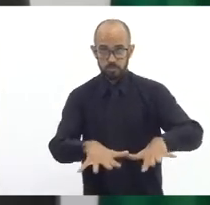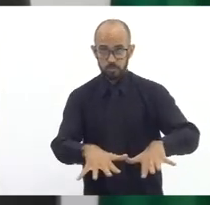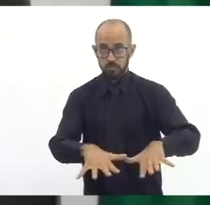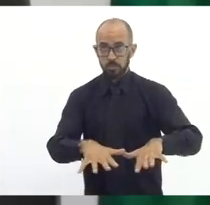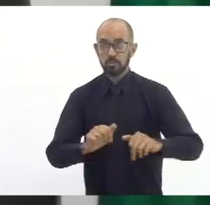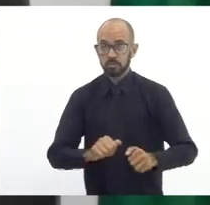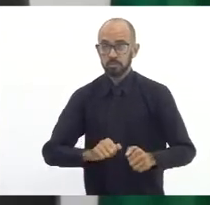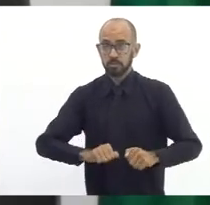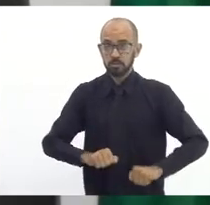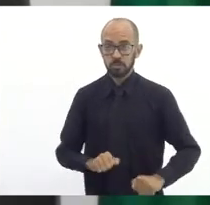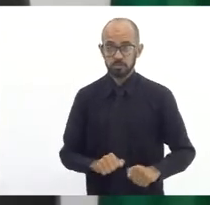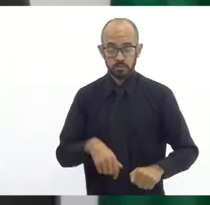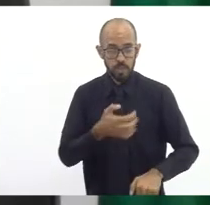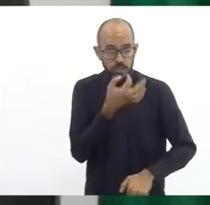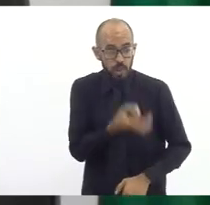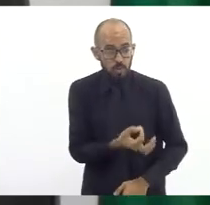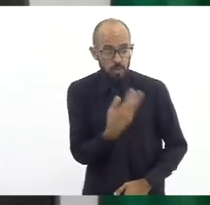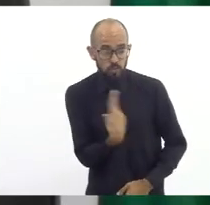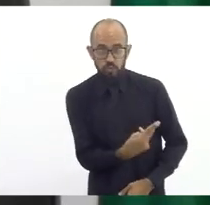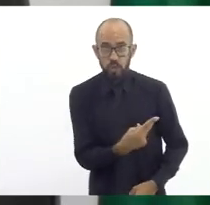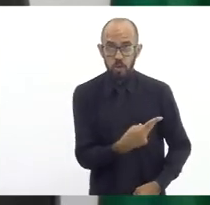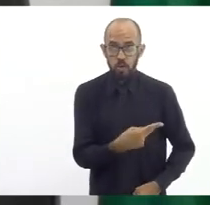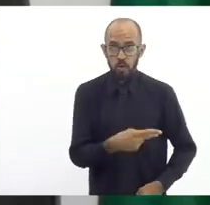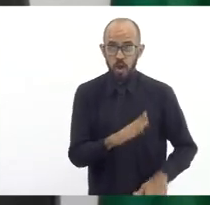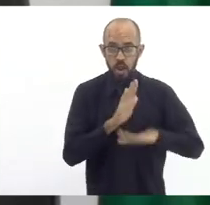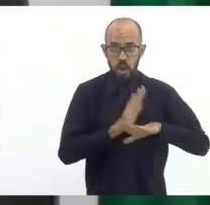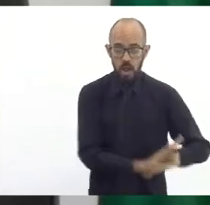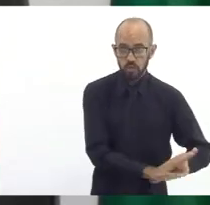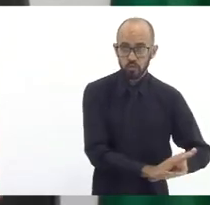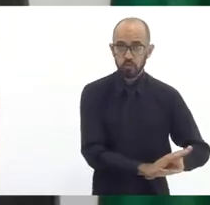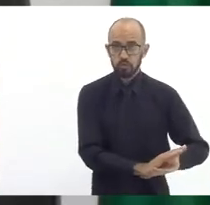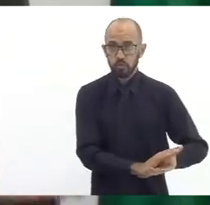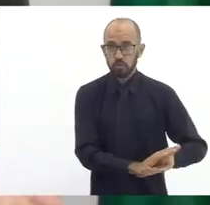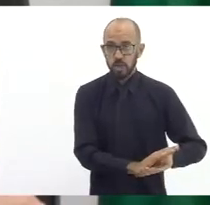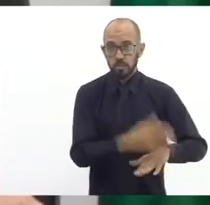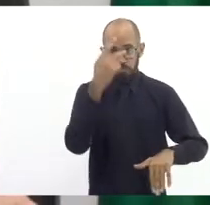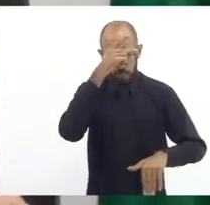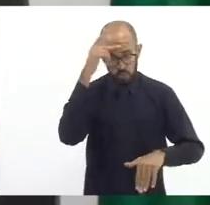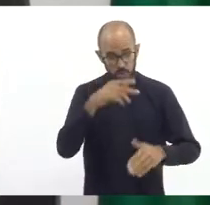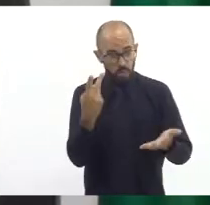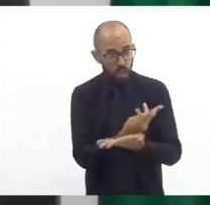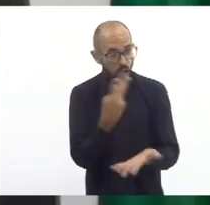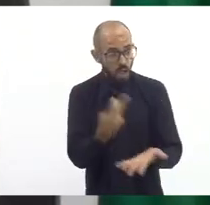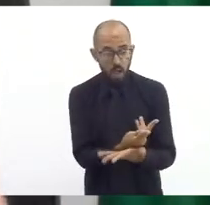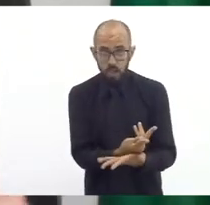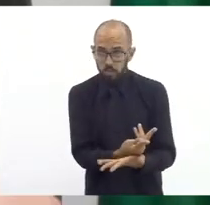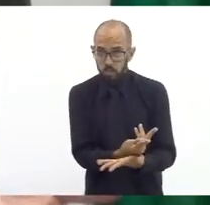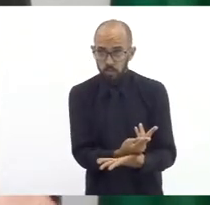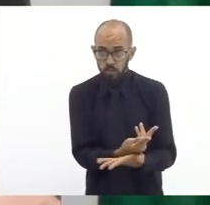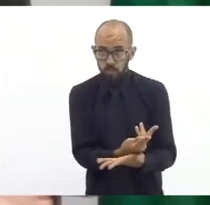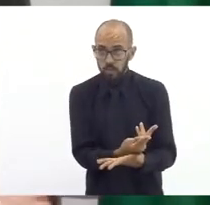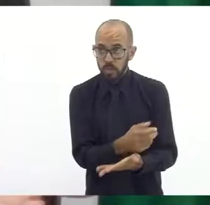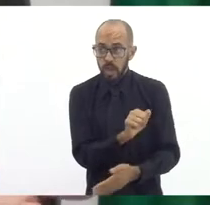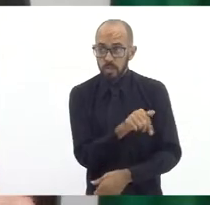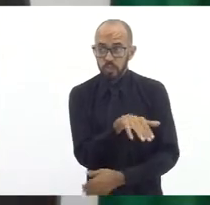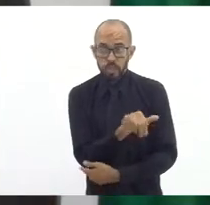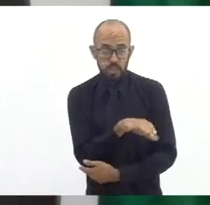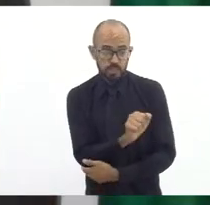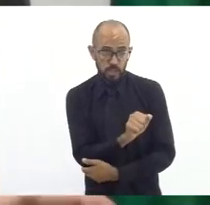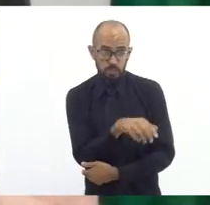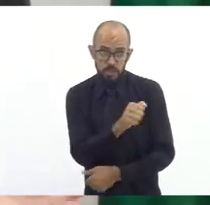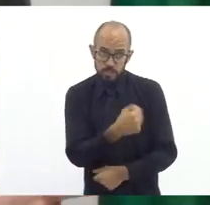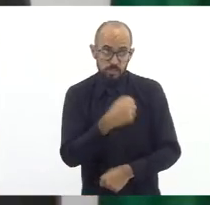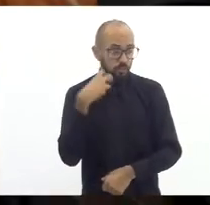argumento. Isso é um argumento que beneficia a quem está irregular. E a agência devia ter vergonha de usar esse argumento.